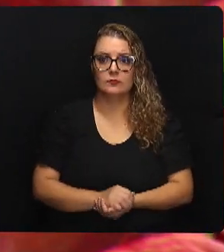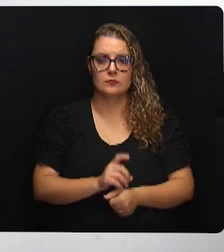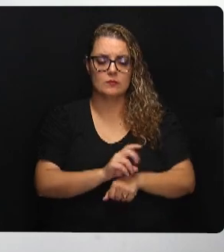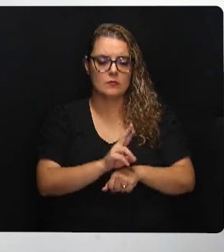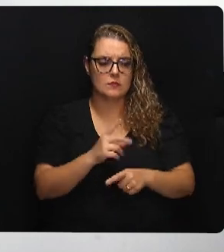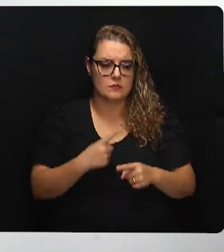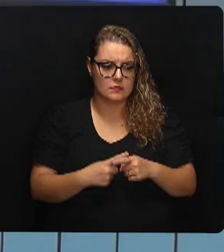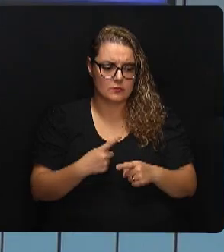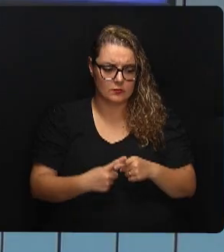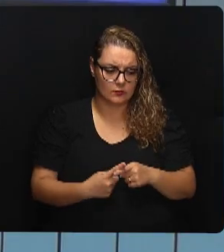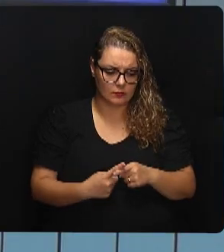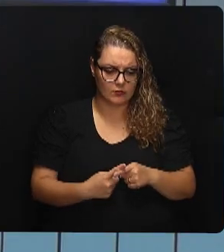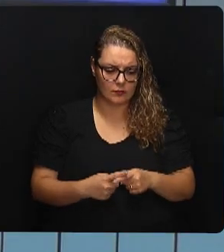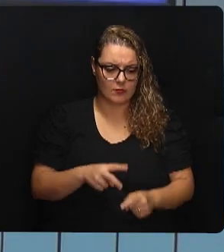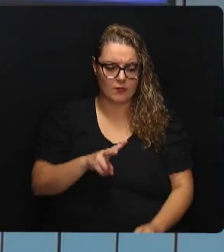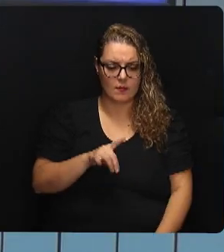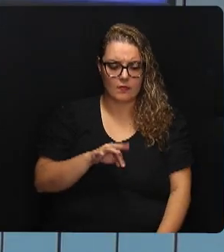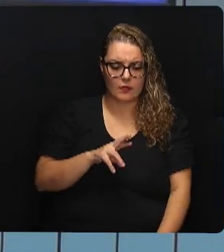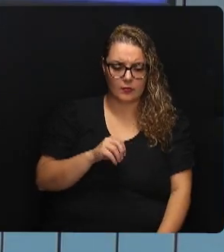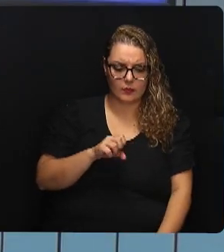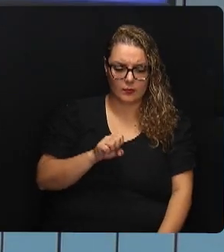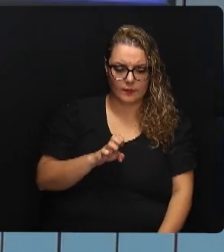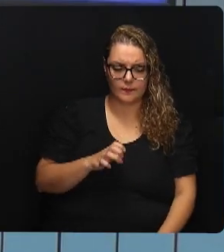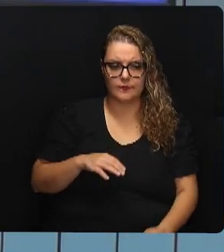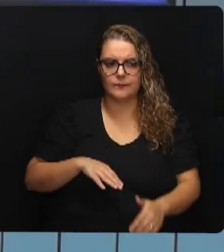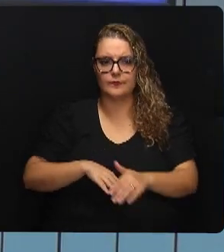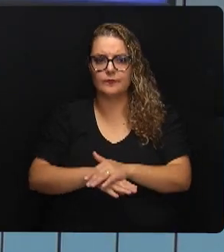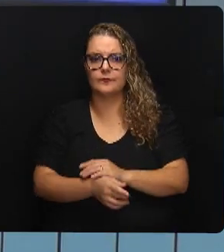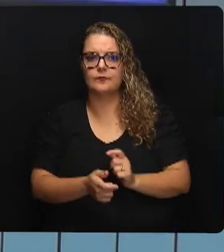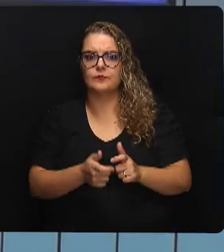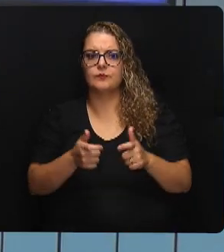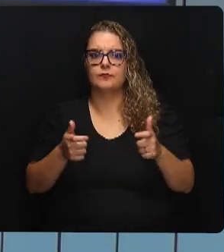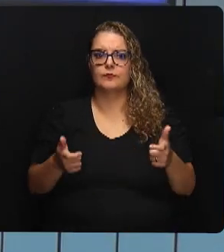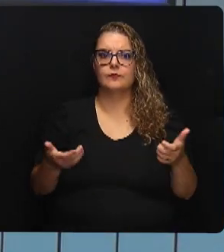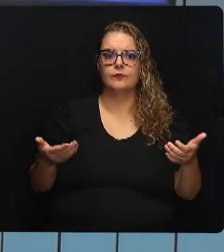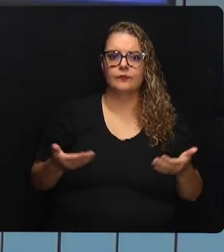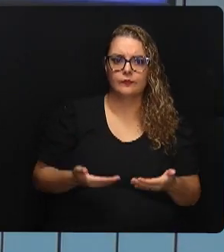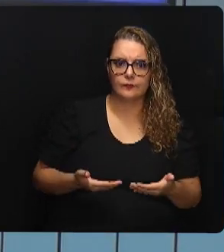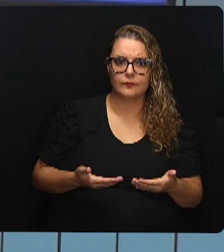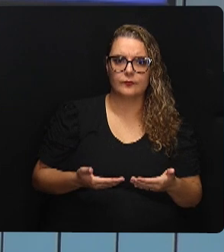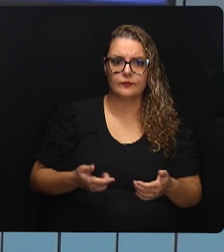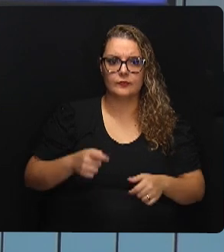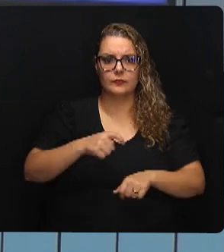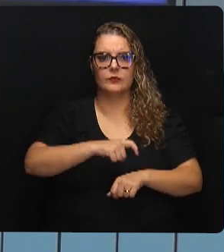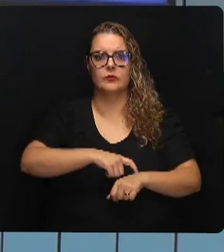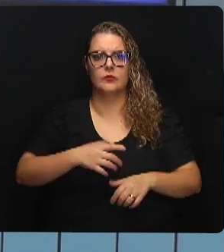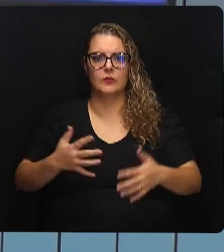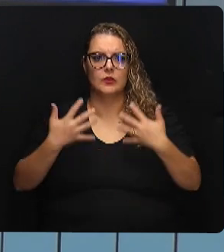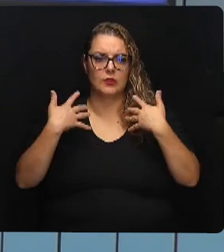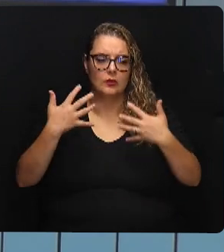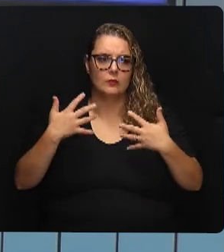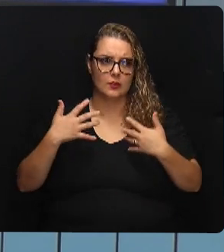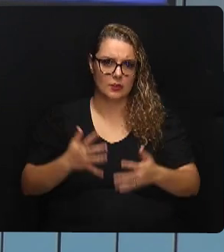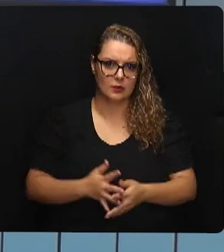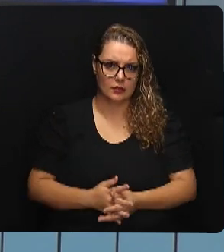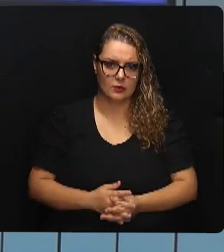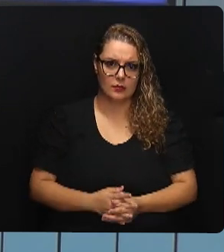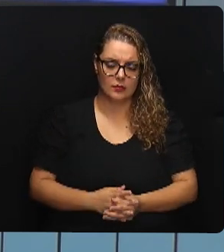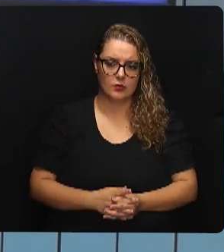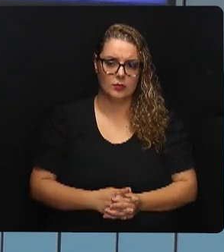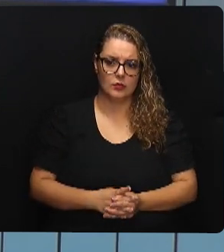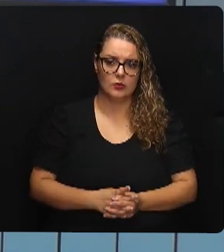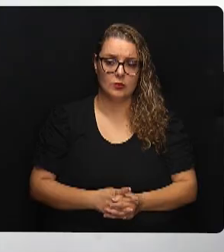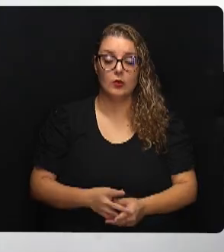semelhantes. E doutora, por que esses casos de viroses, eles costumam aumentar agora durante a temporada do verão?